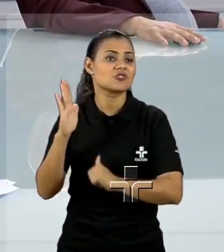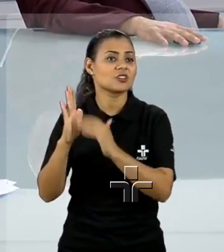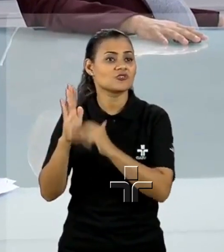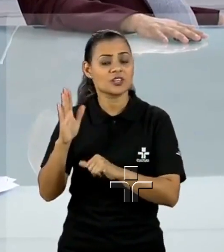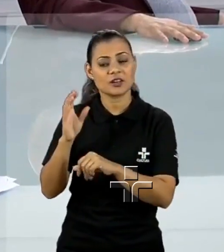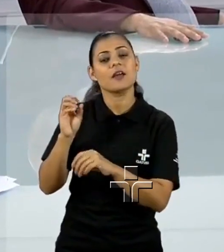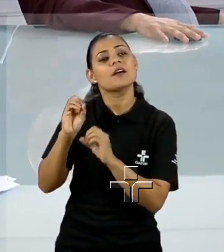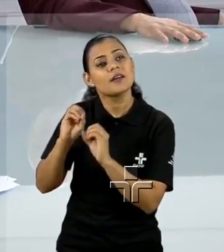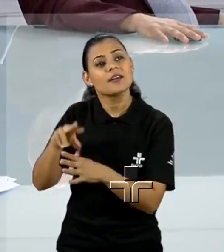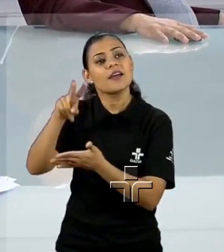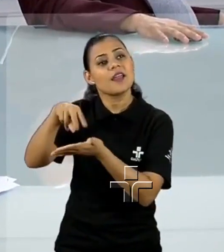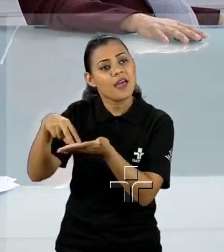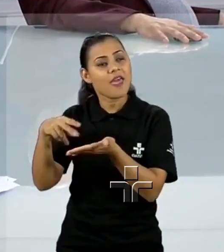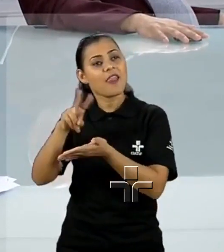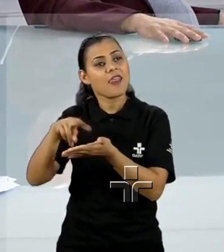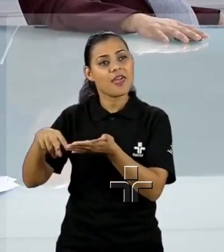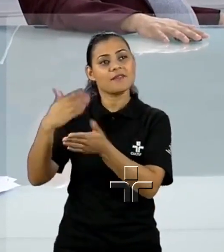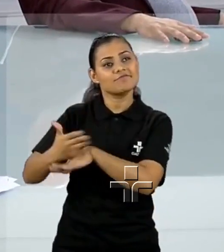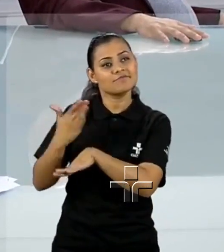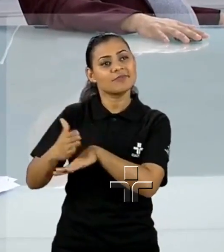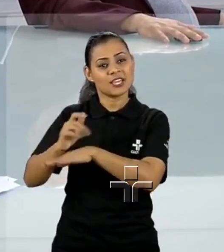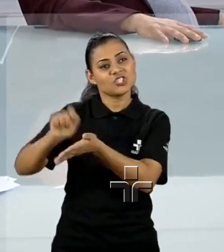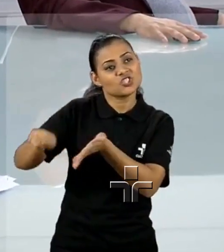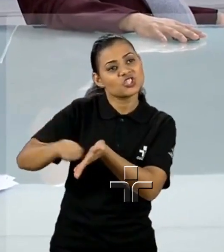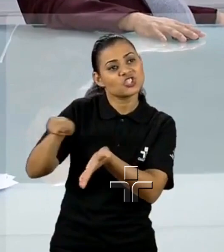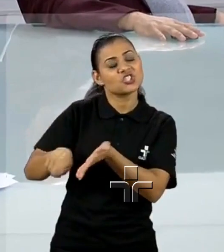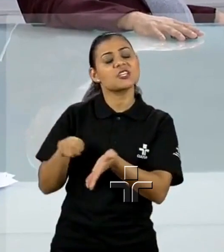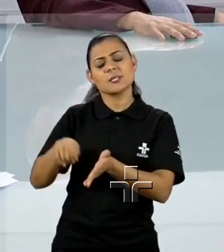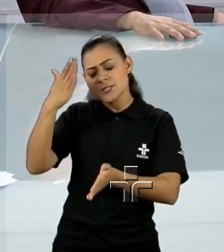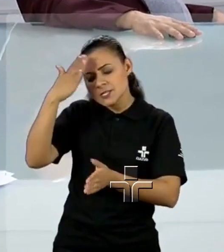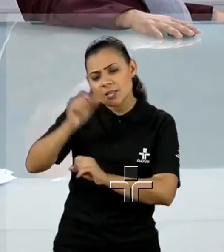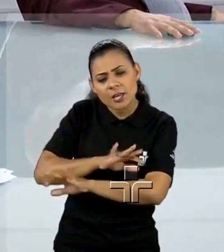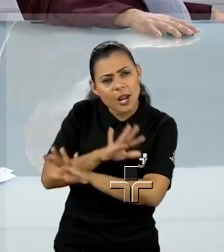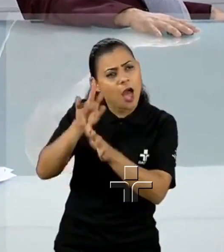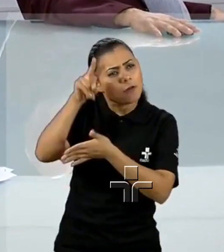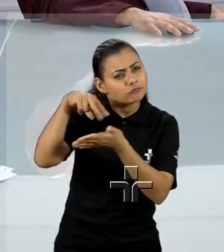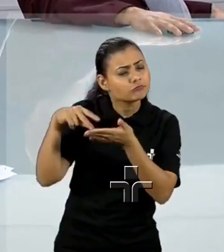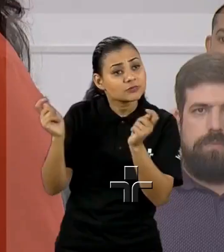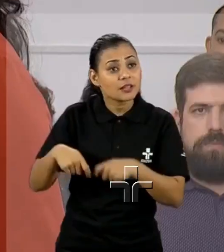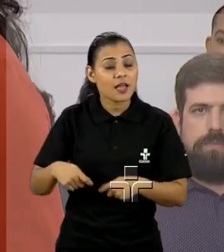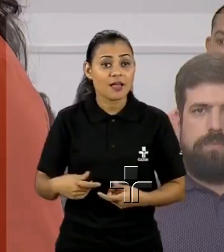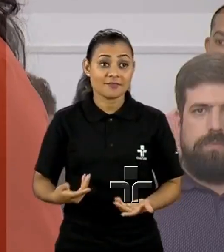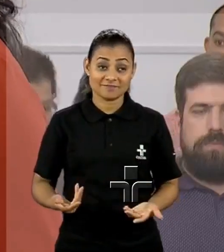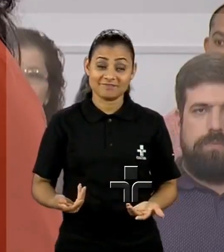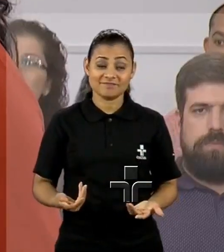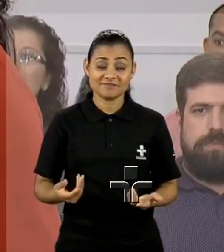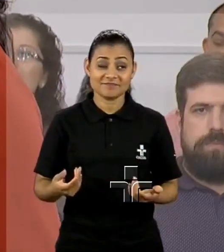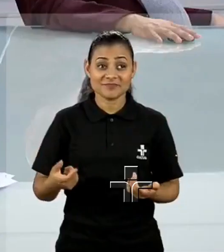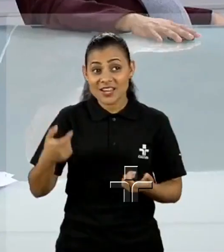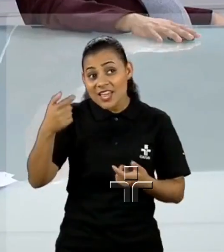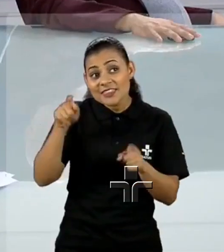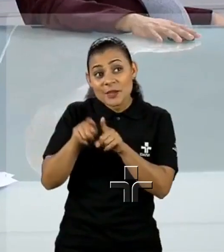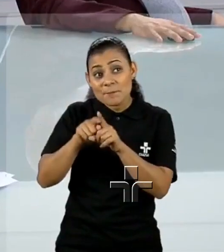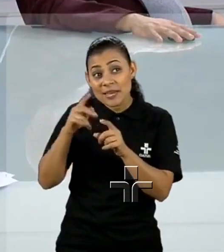conseguir articular bem a escrita, compreender, né, textos mais, formular pensamento, textos